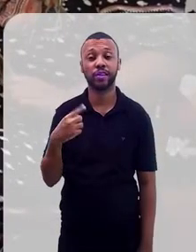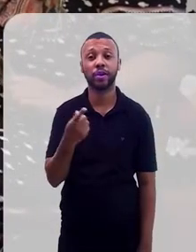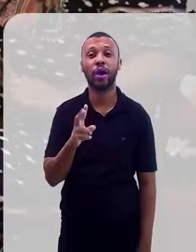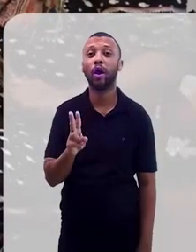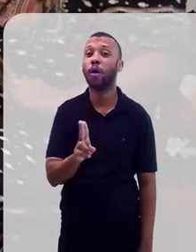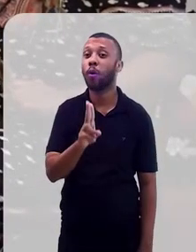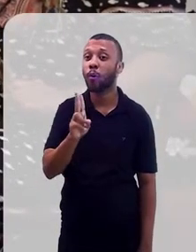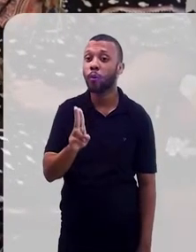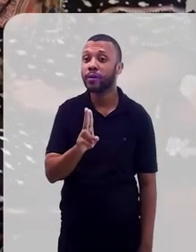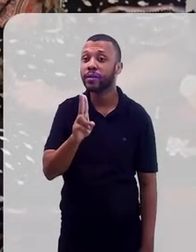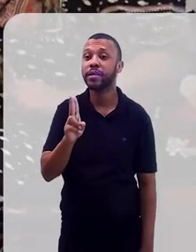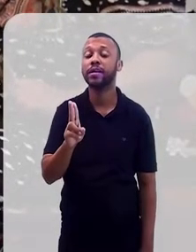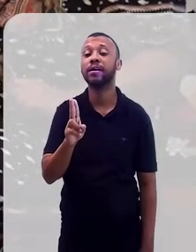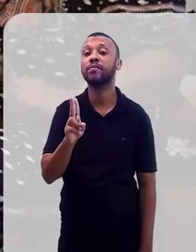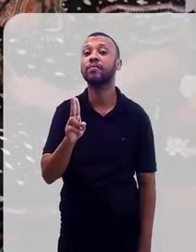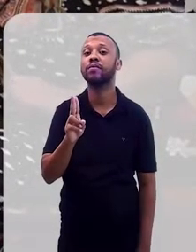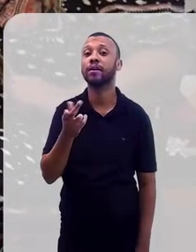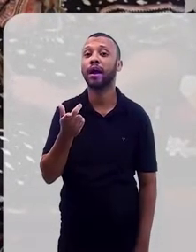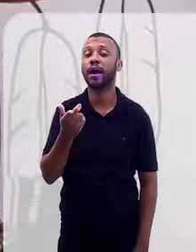Nós usamos